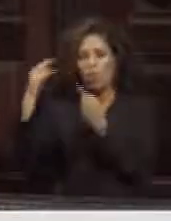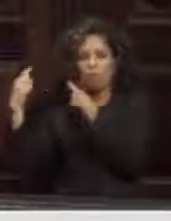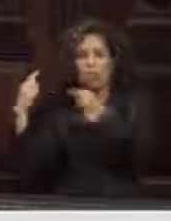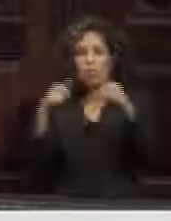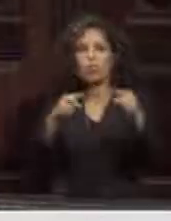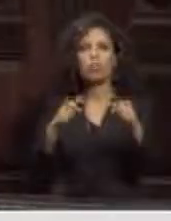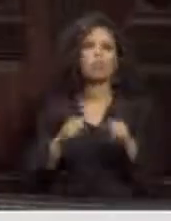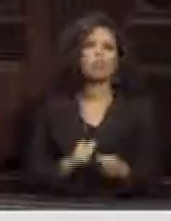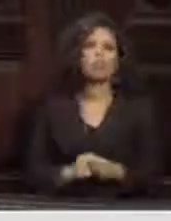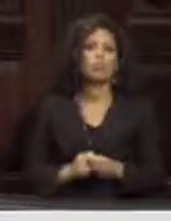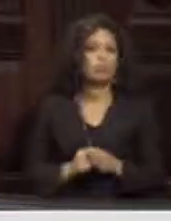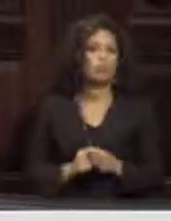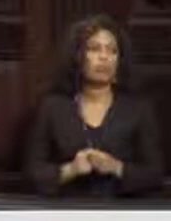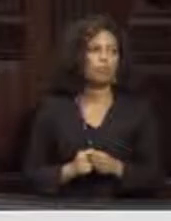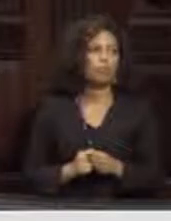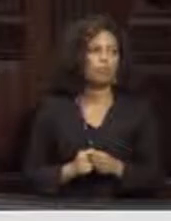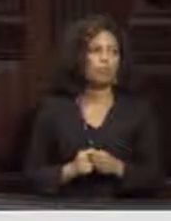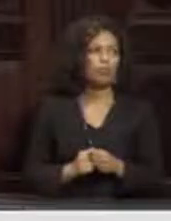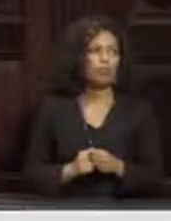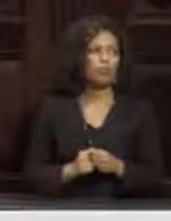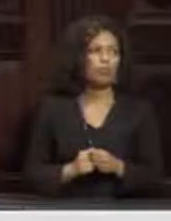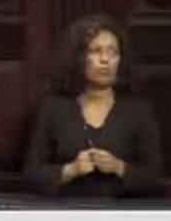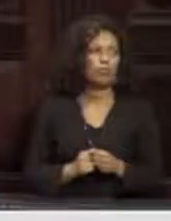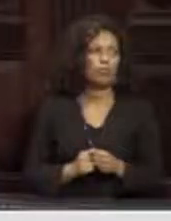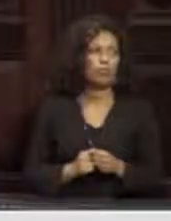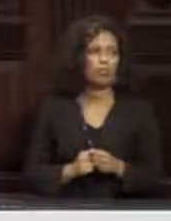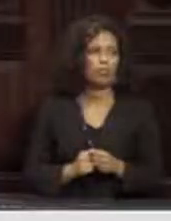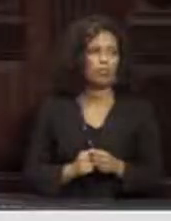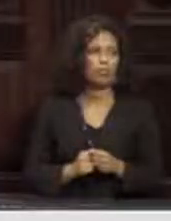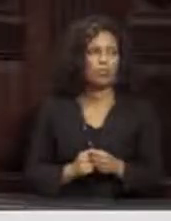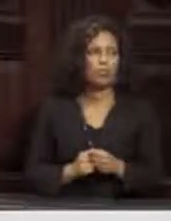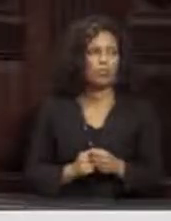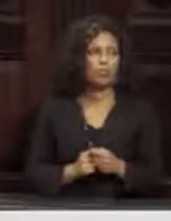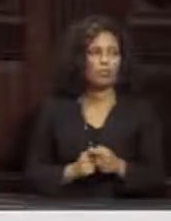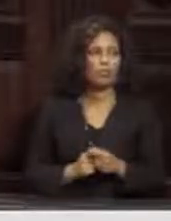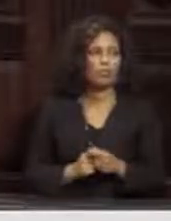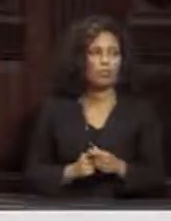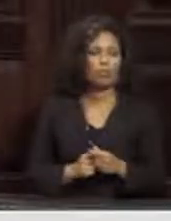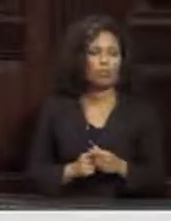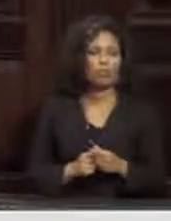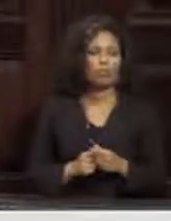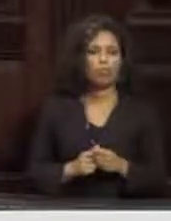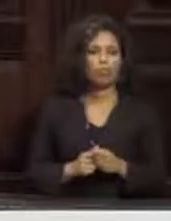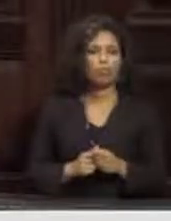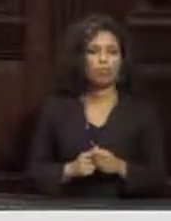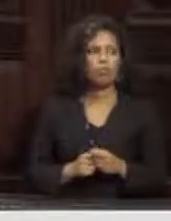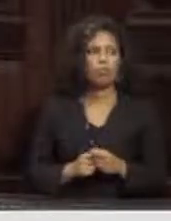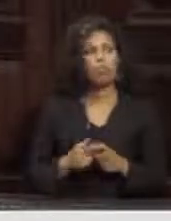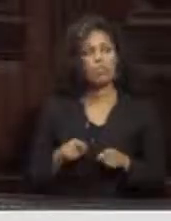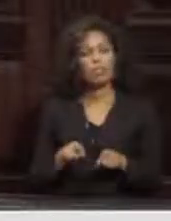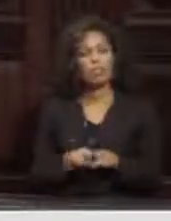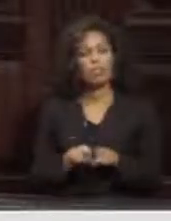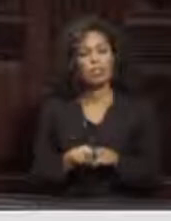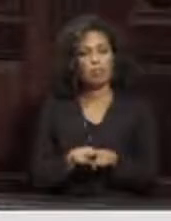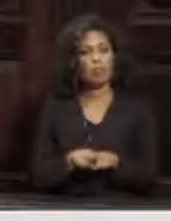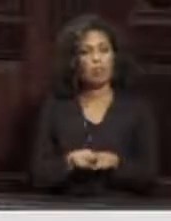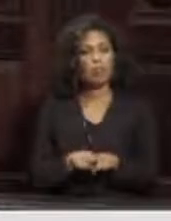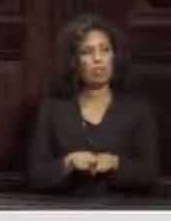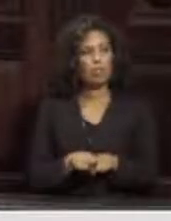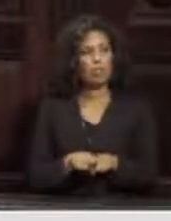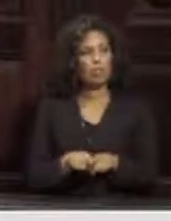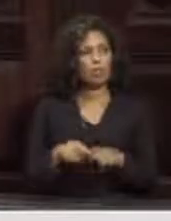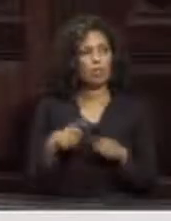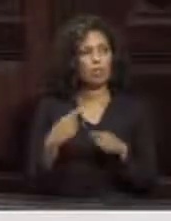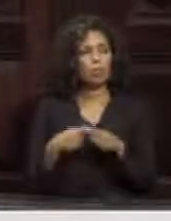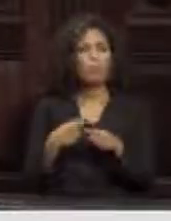demitidos sem nenhum incentivo. Por outro lado, por que